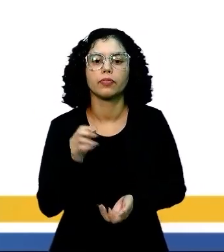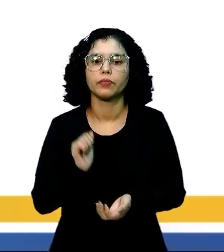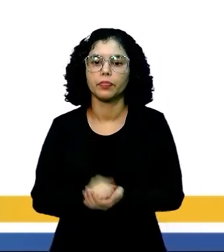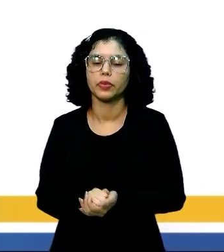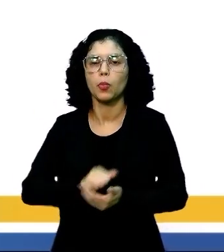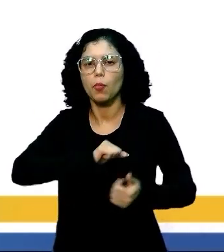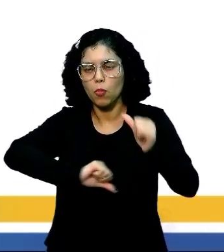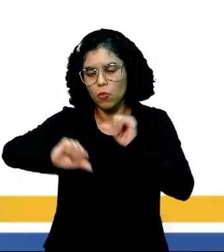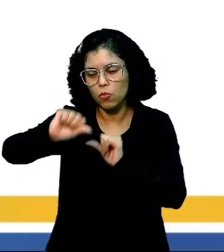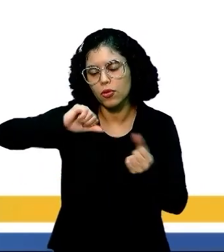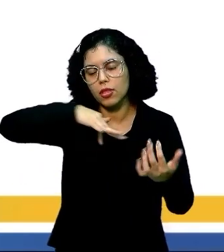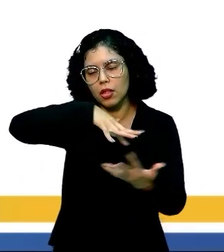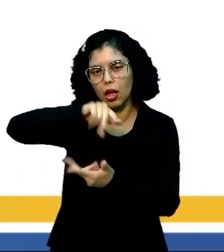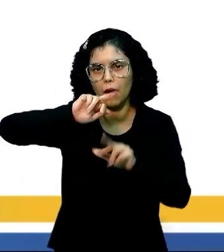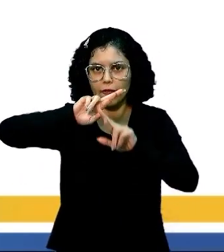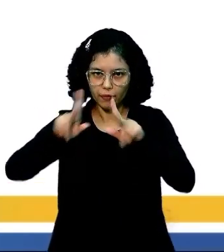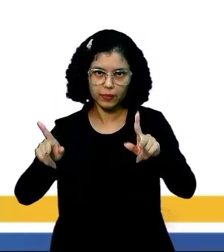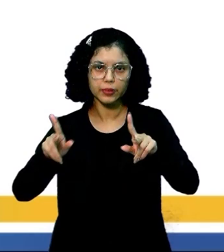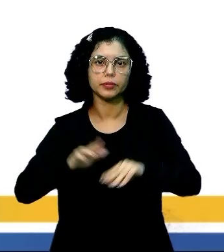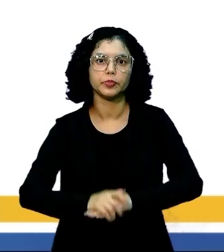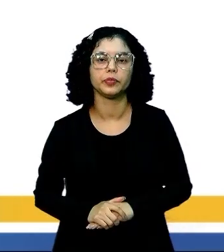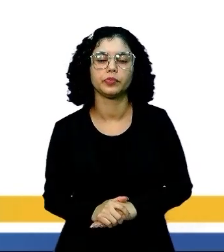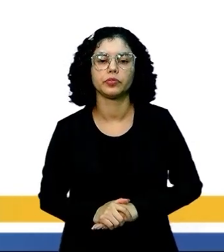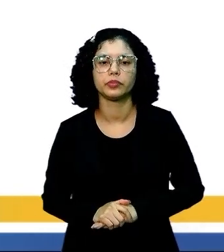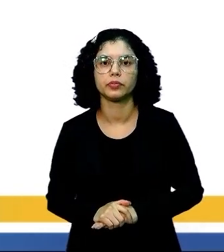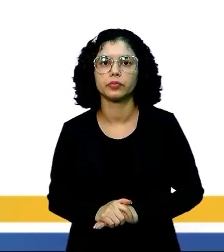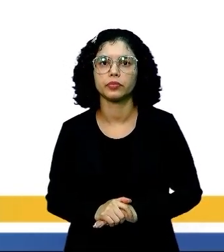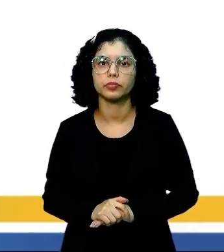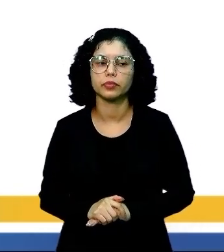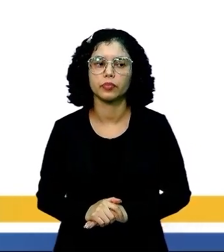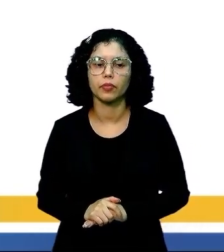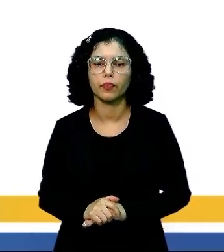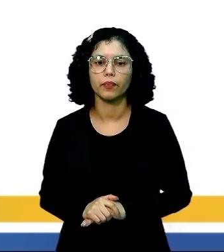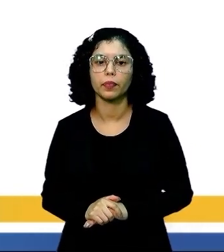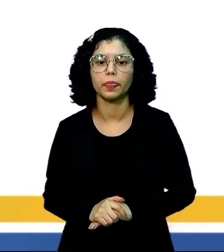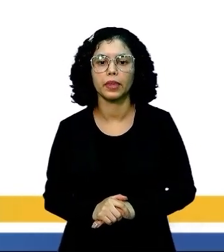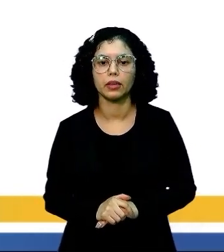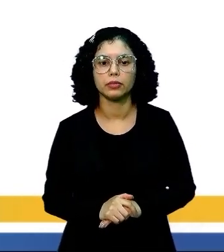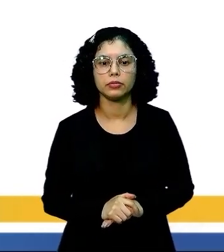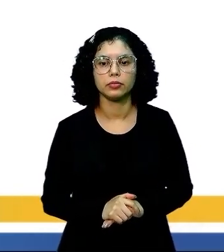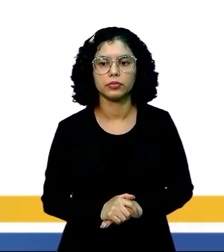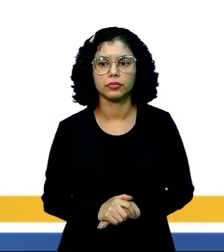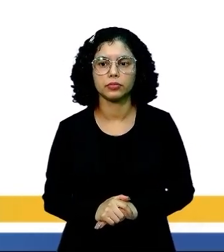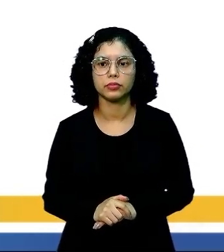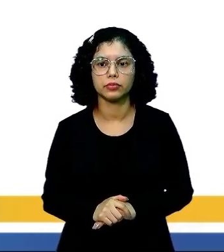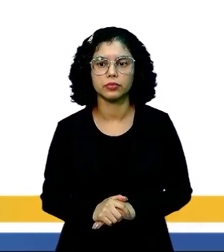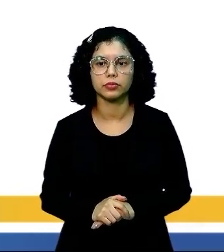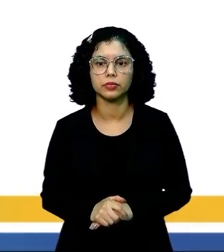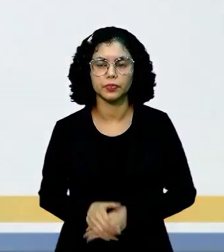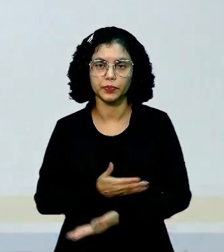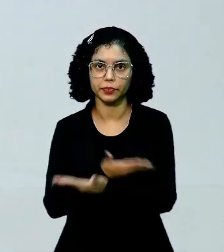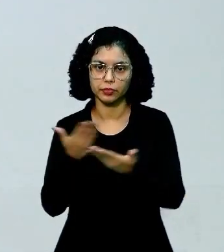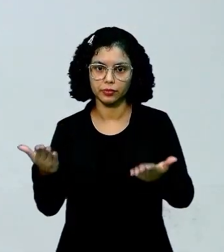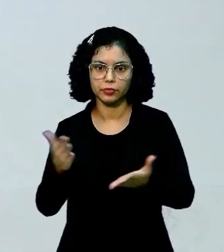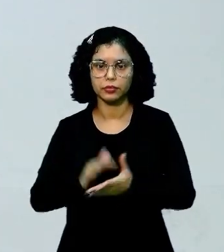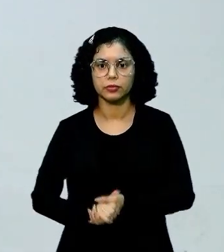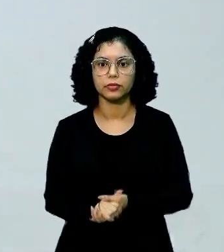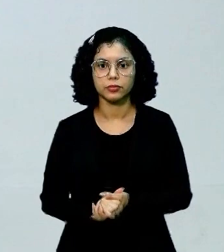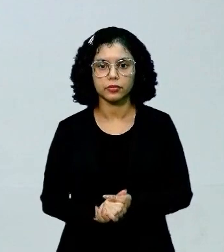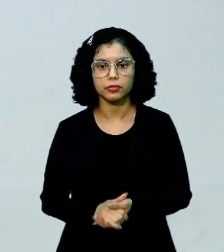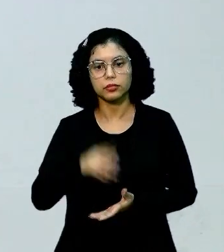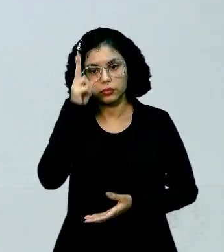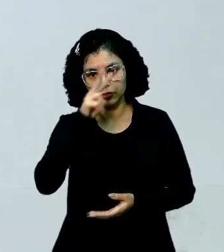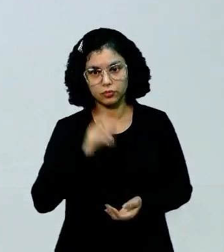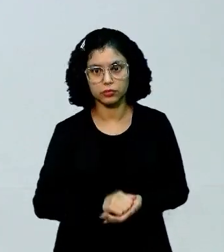o mundo, ou seja, fazer diferença, mudar, né? Essa transformação, né? E é isso que eu deixo para vocês, né? Lembrando,